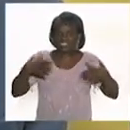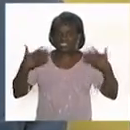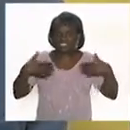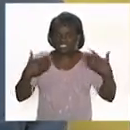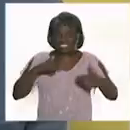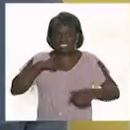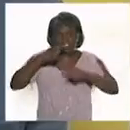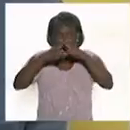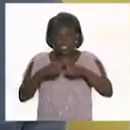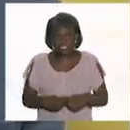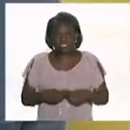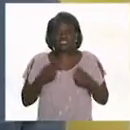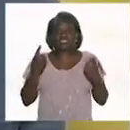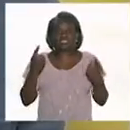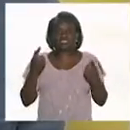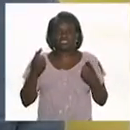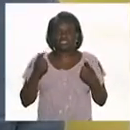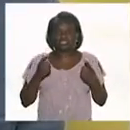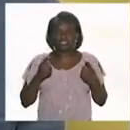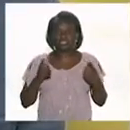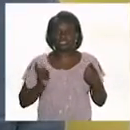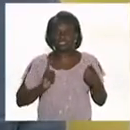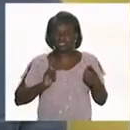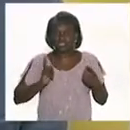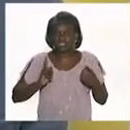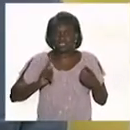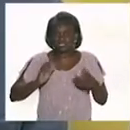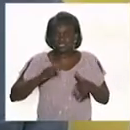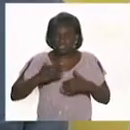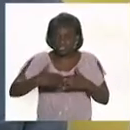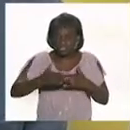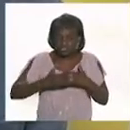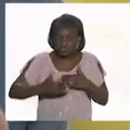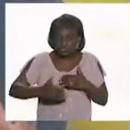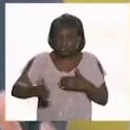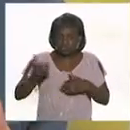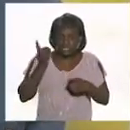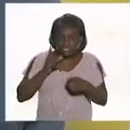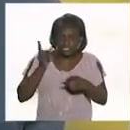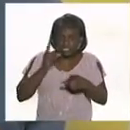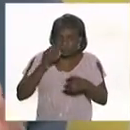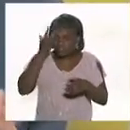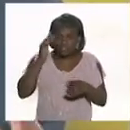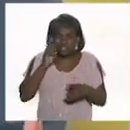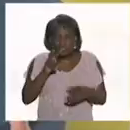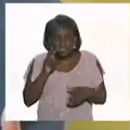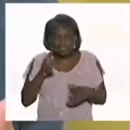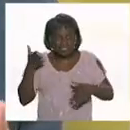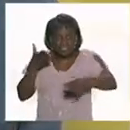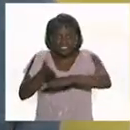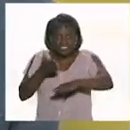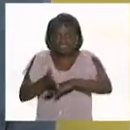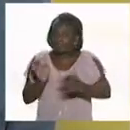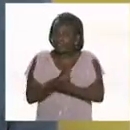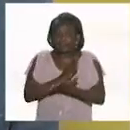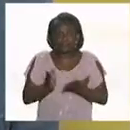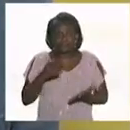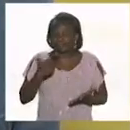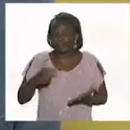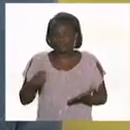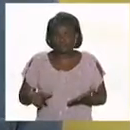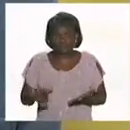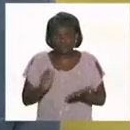consigam ter jogos que tenham, né, à medida que eles avançam, que as pessoas vão assistir os jogos, mas tem clubes